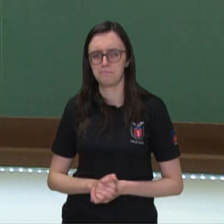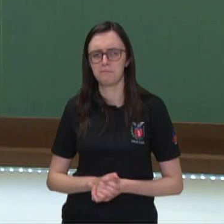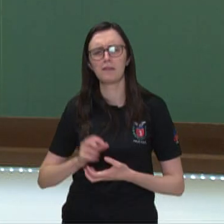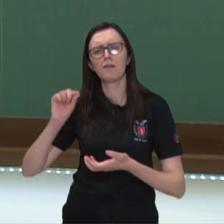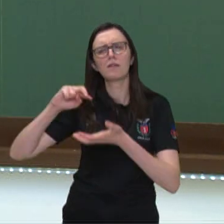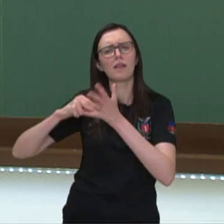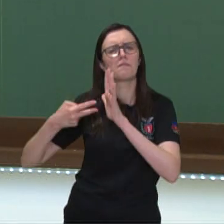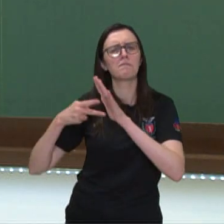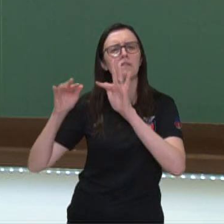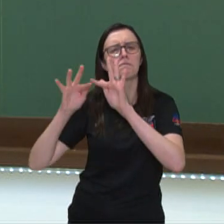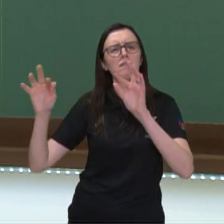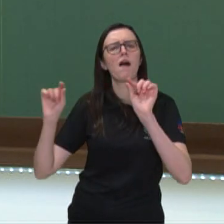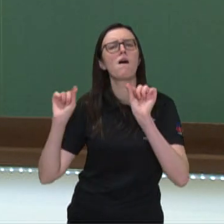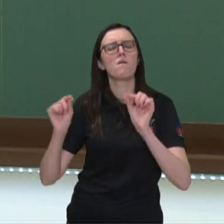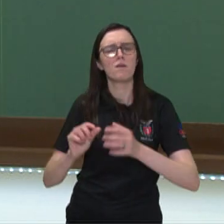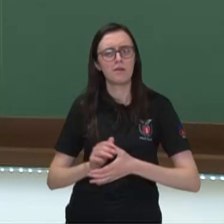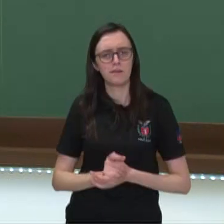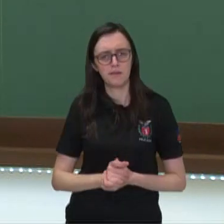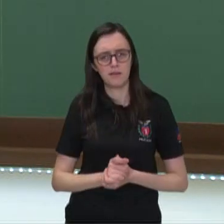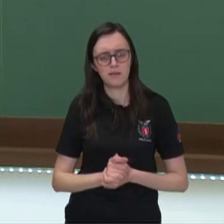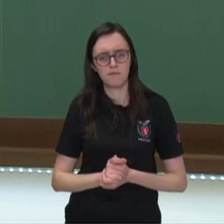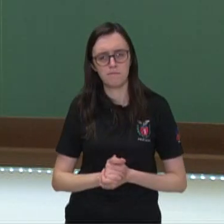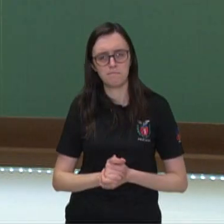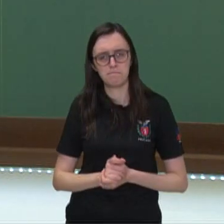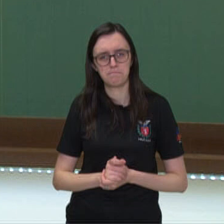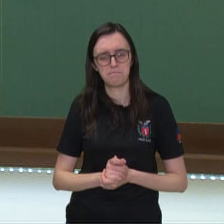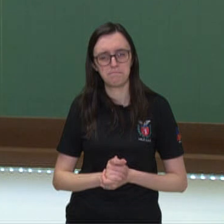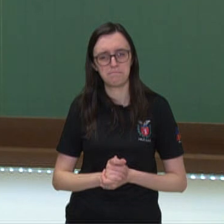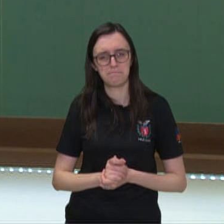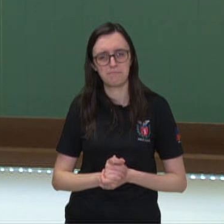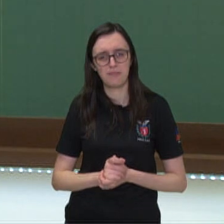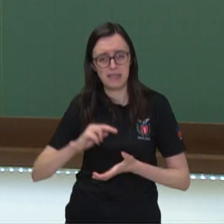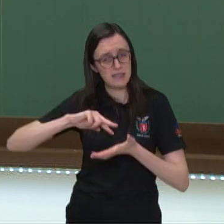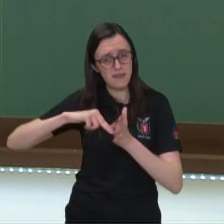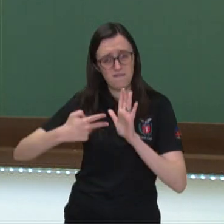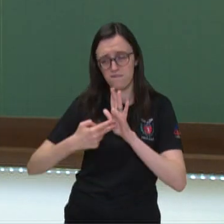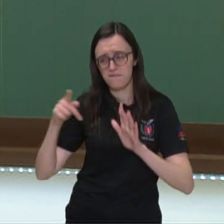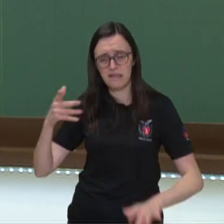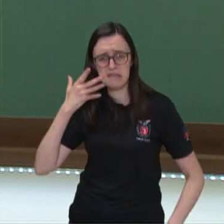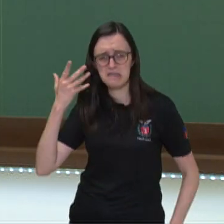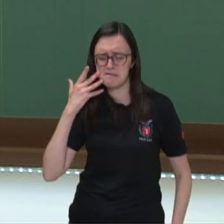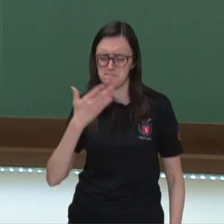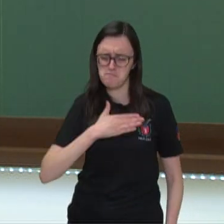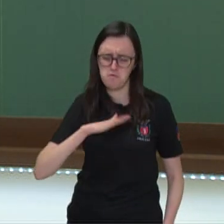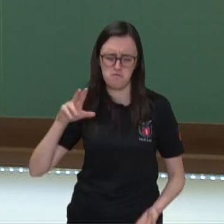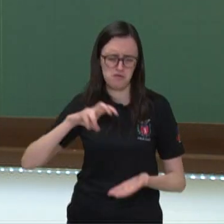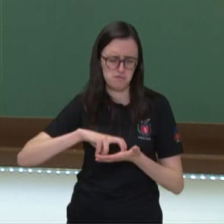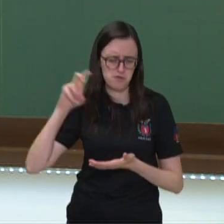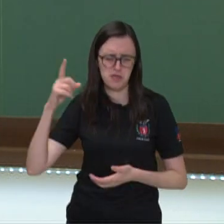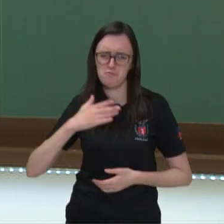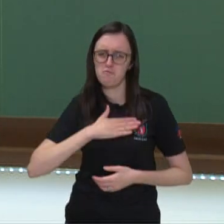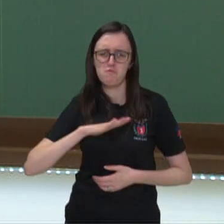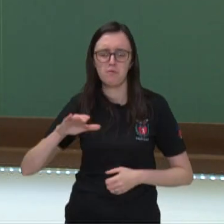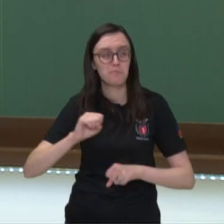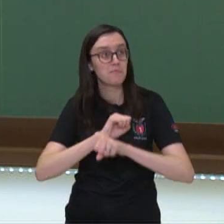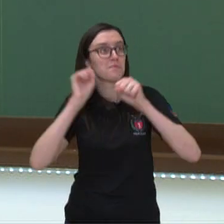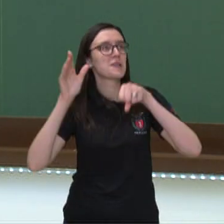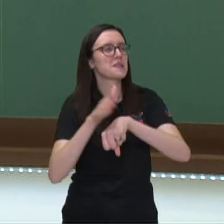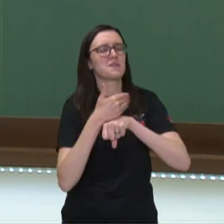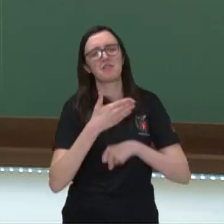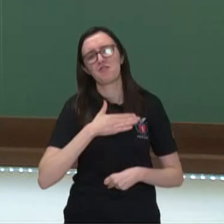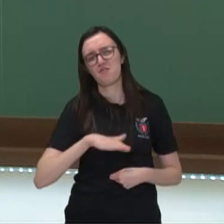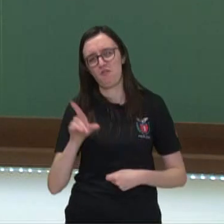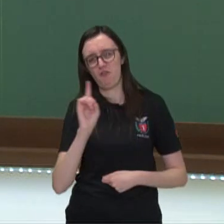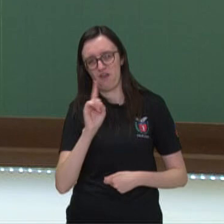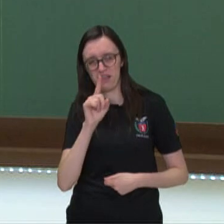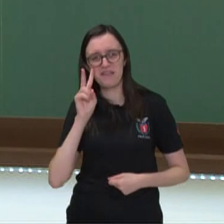Quer dizer então essa frase, I am not a morning person? Ele não gosta das manhãs, ele não é uma pessoa da manhã, certo?